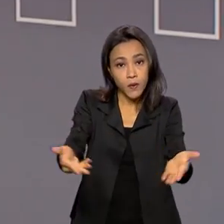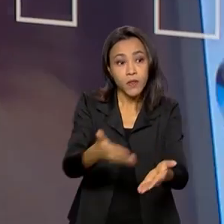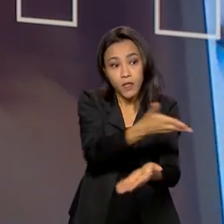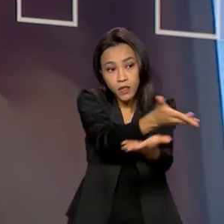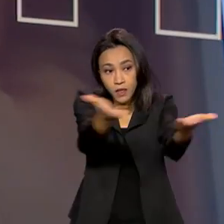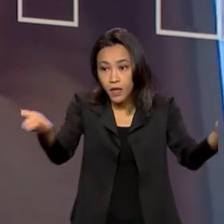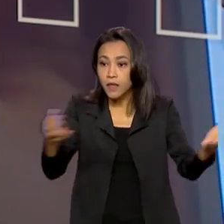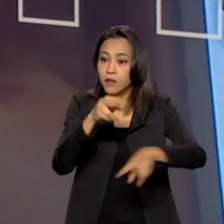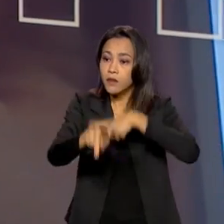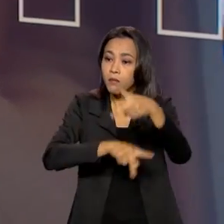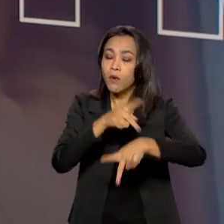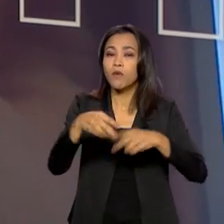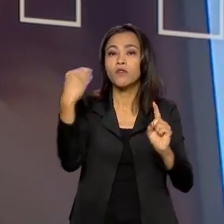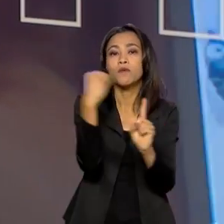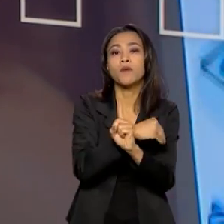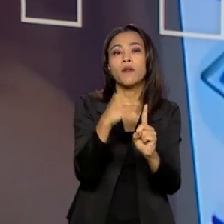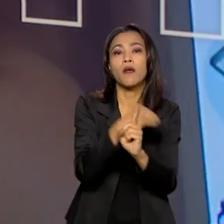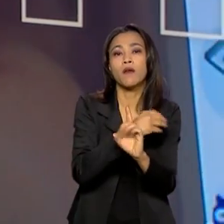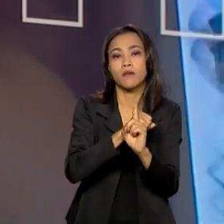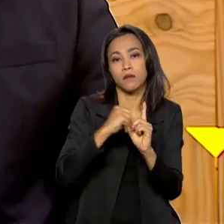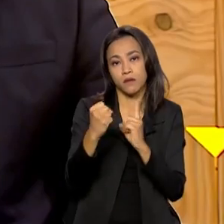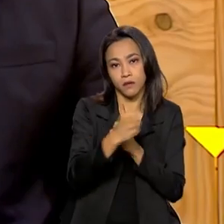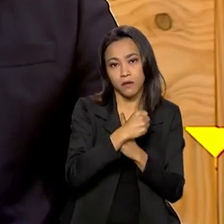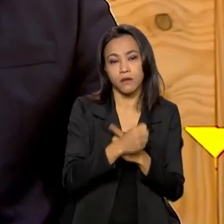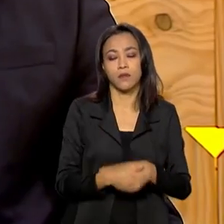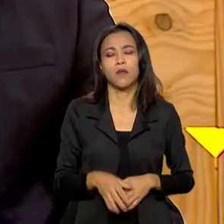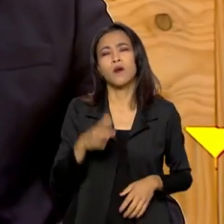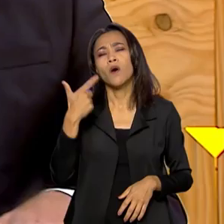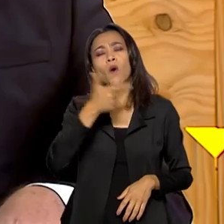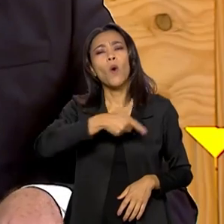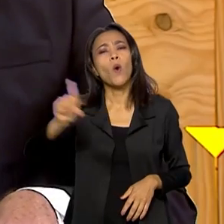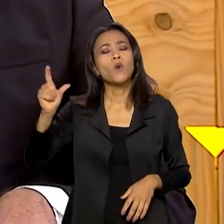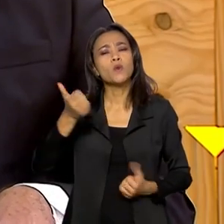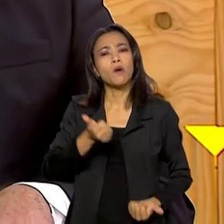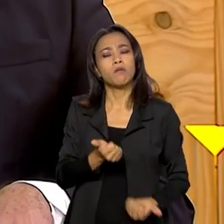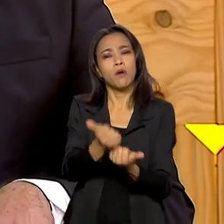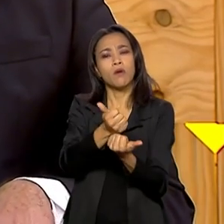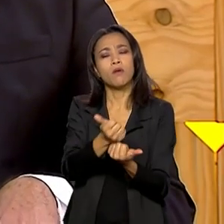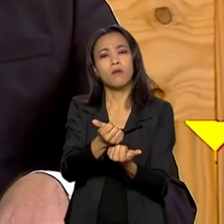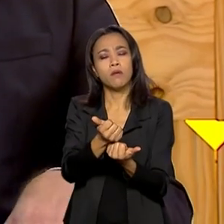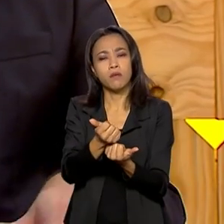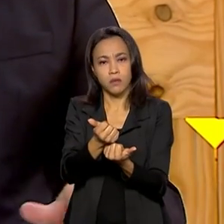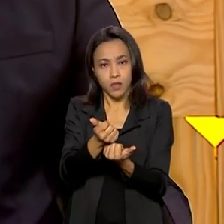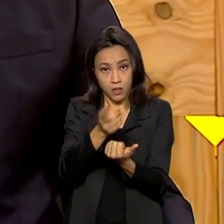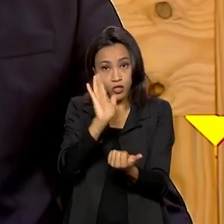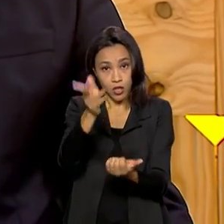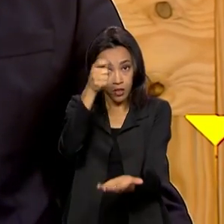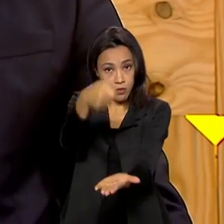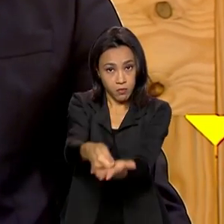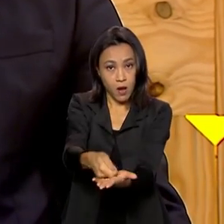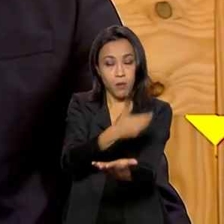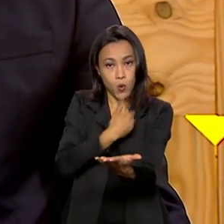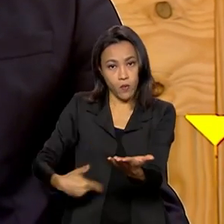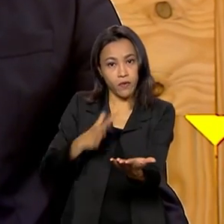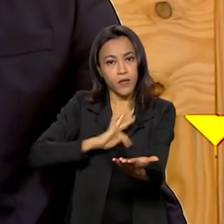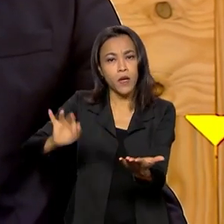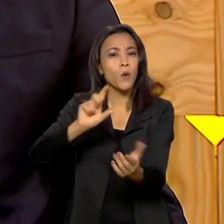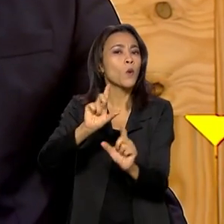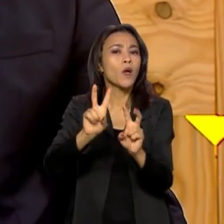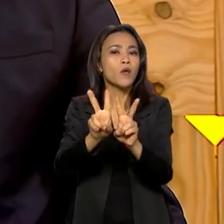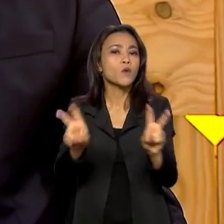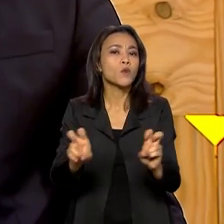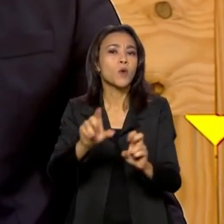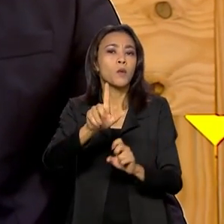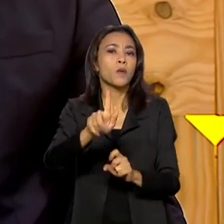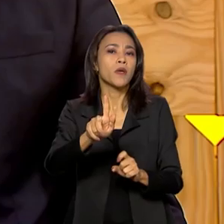vulnerabilidade social agora eu queria falar sobre um outro eh benefício que também tá sendo pago pelo governo federal que é o auxílio gás em